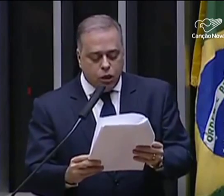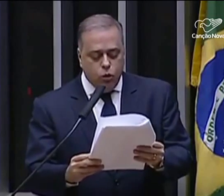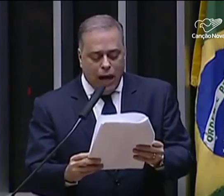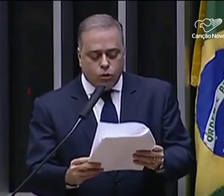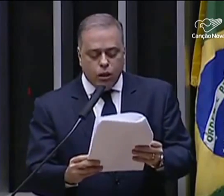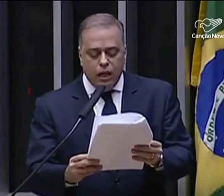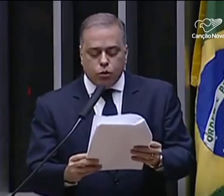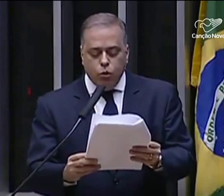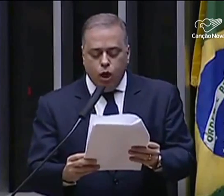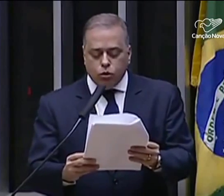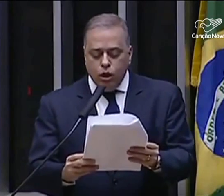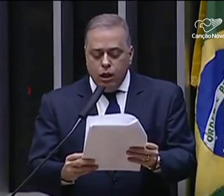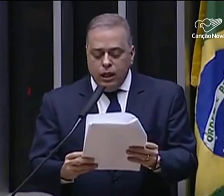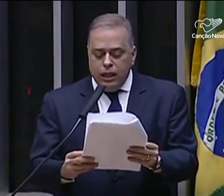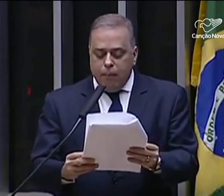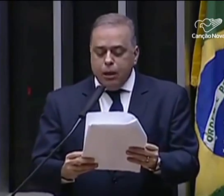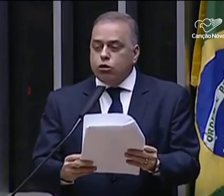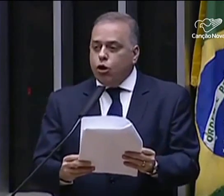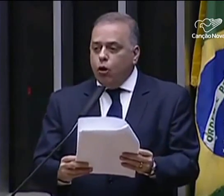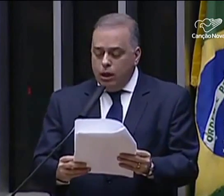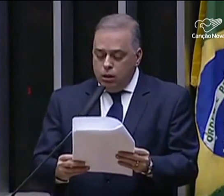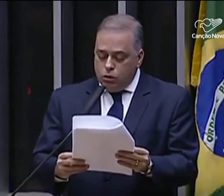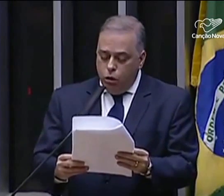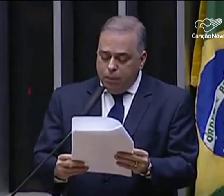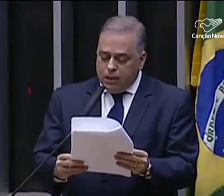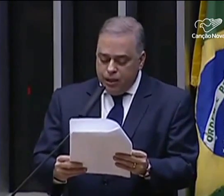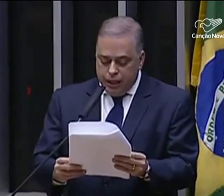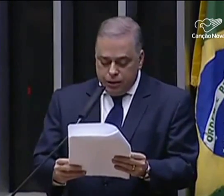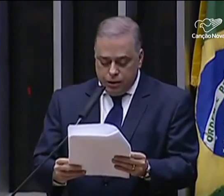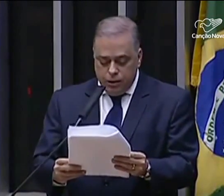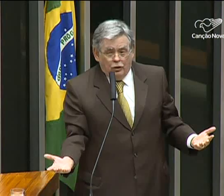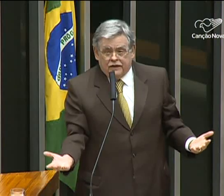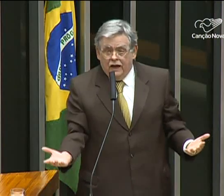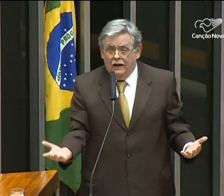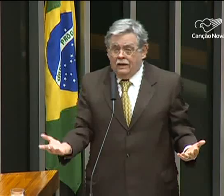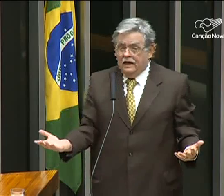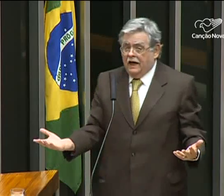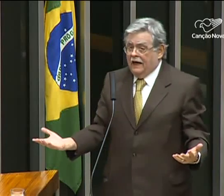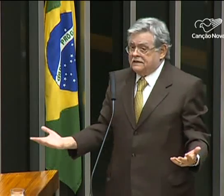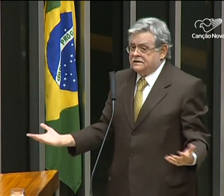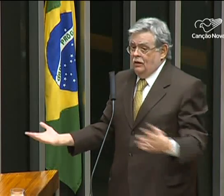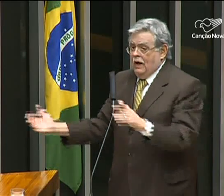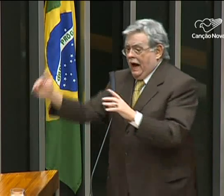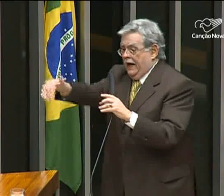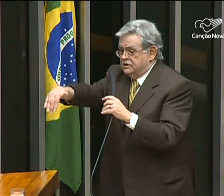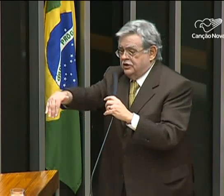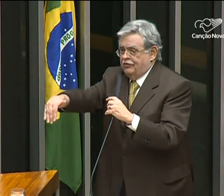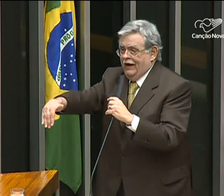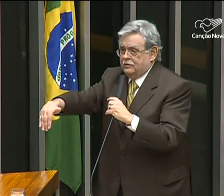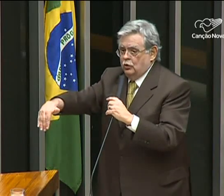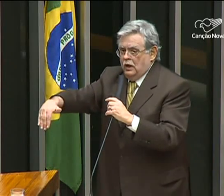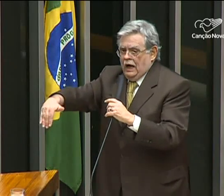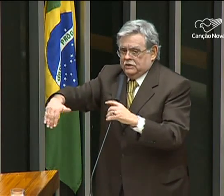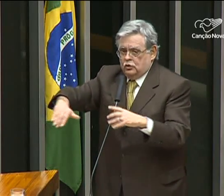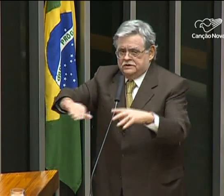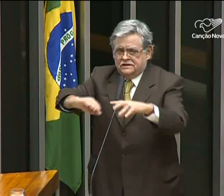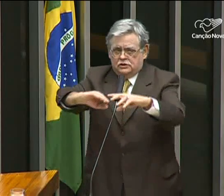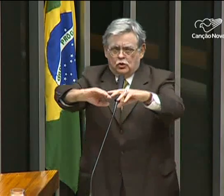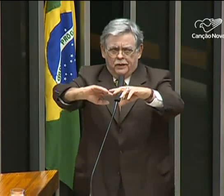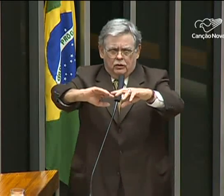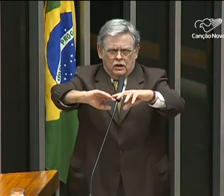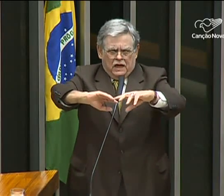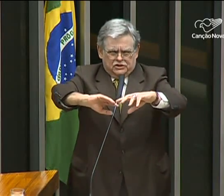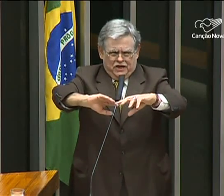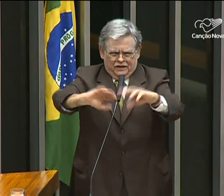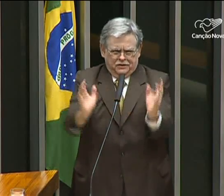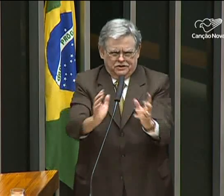prática do ato delituoso e a pessoa do presidente em seguida falou o advogado de Michel Temer também negou